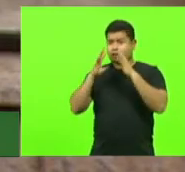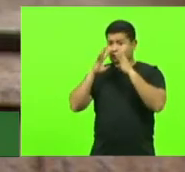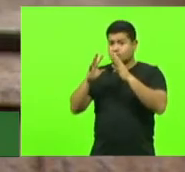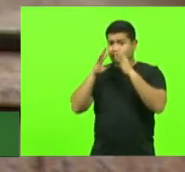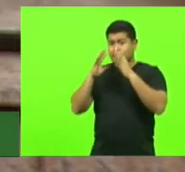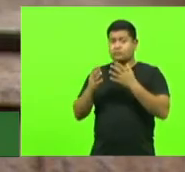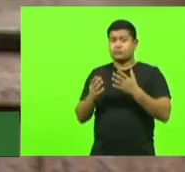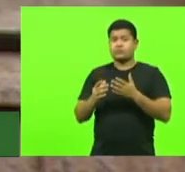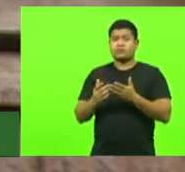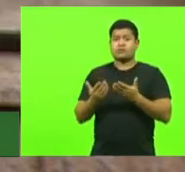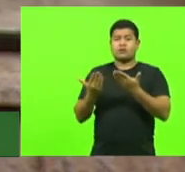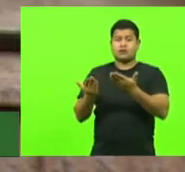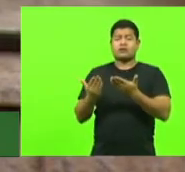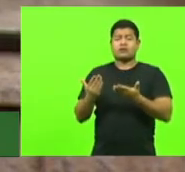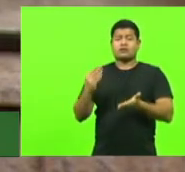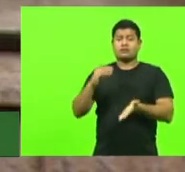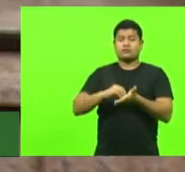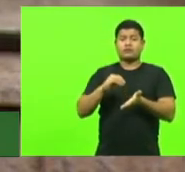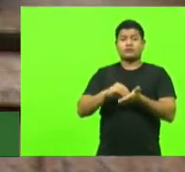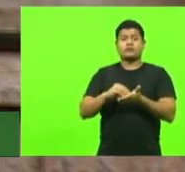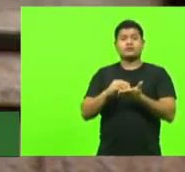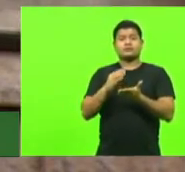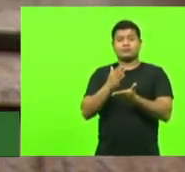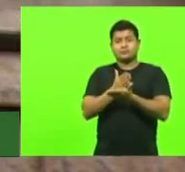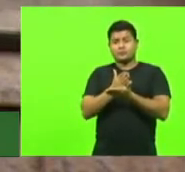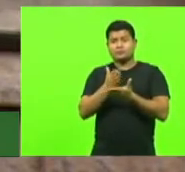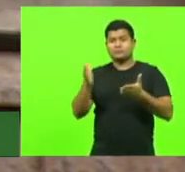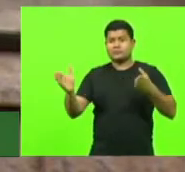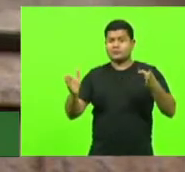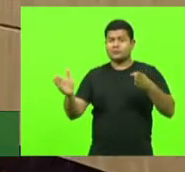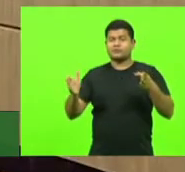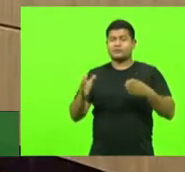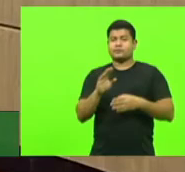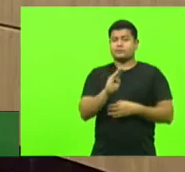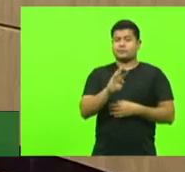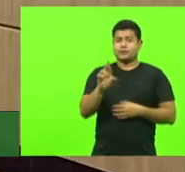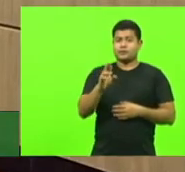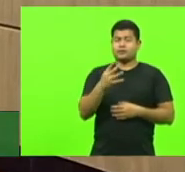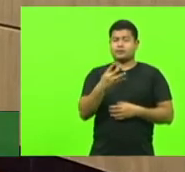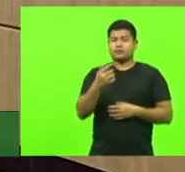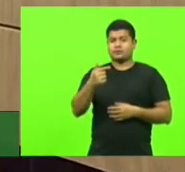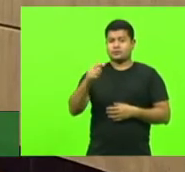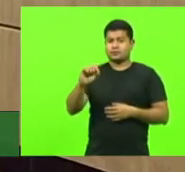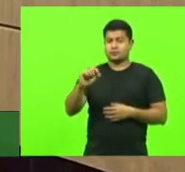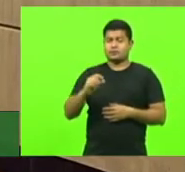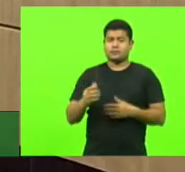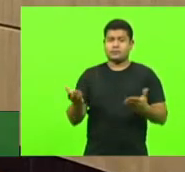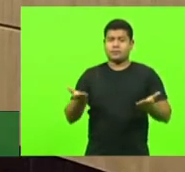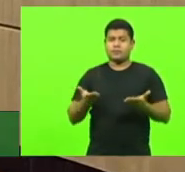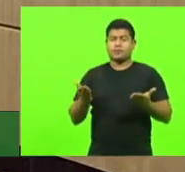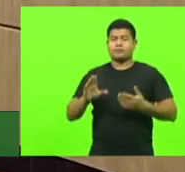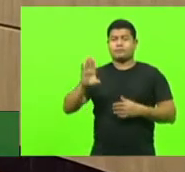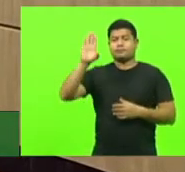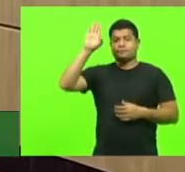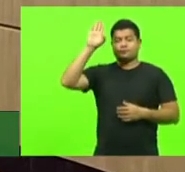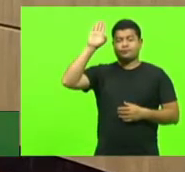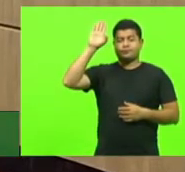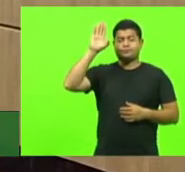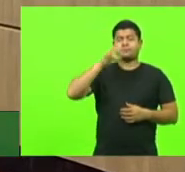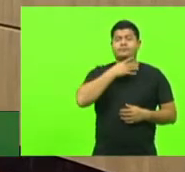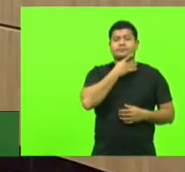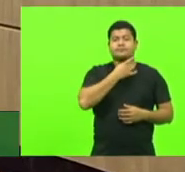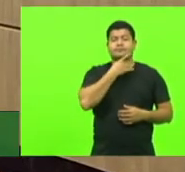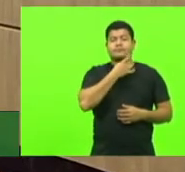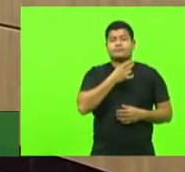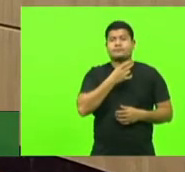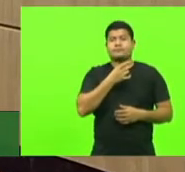150 quilômetros da pista simples da BR-470. Obrigado. Com a palavra, deputado Maurício Kudilark, na sequência, deputado